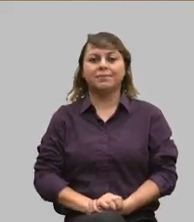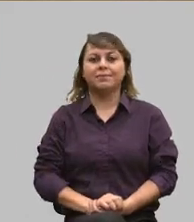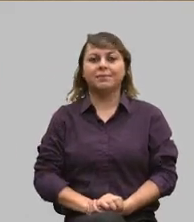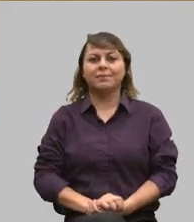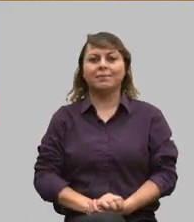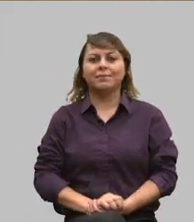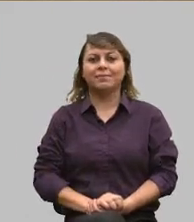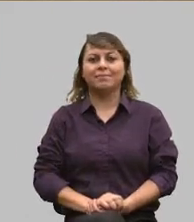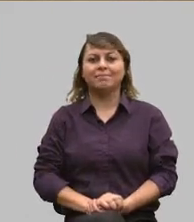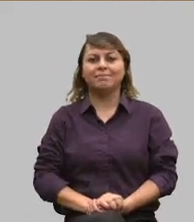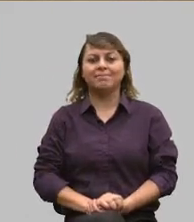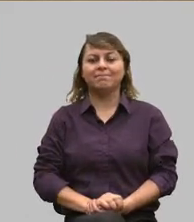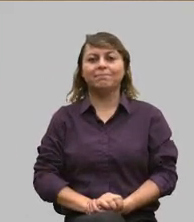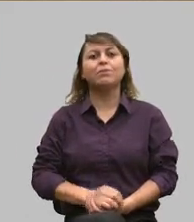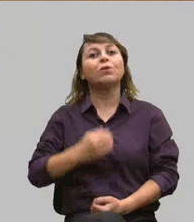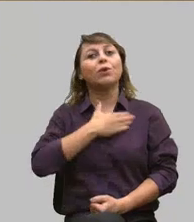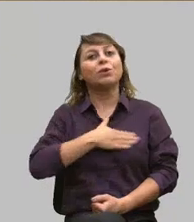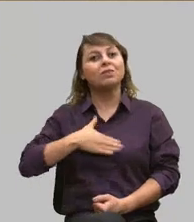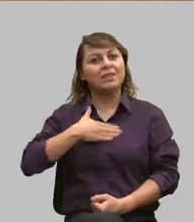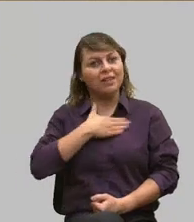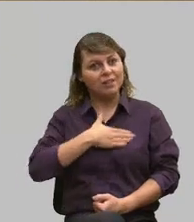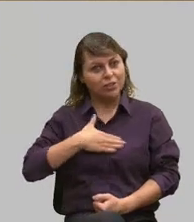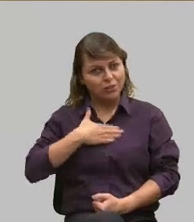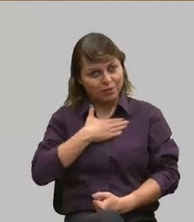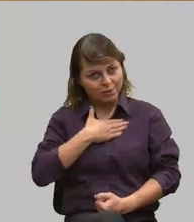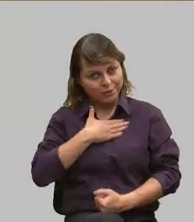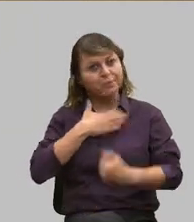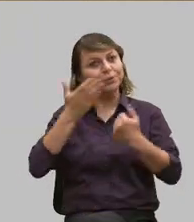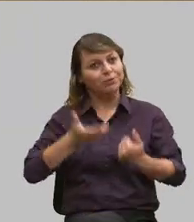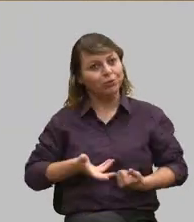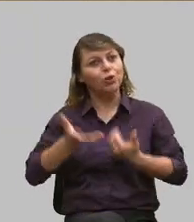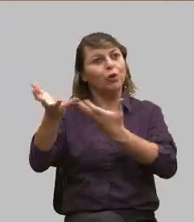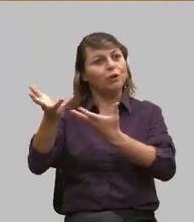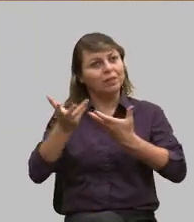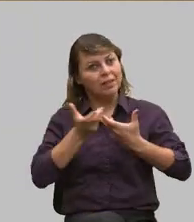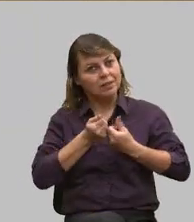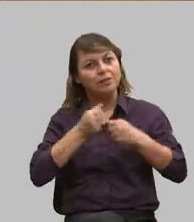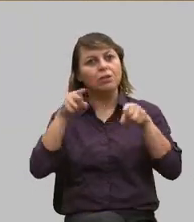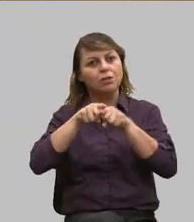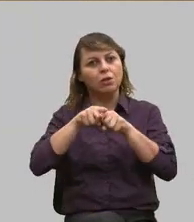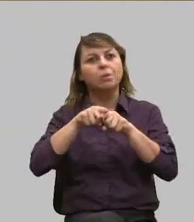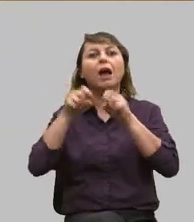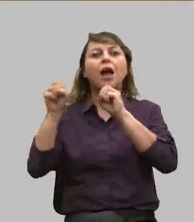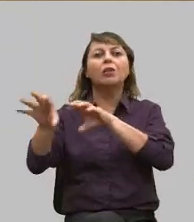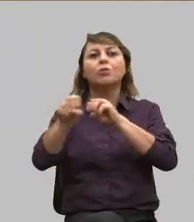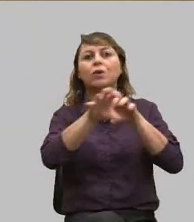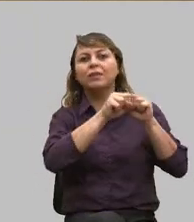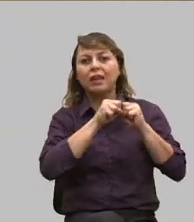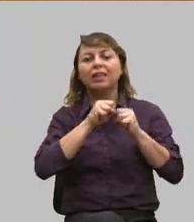anpof gostaria de convidar Priscila Adriana Vilas Boas superintendente de Educação de